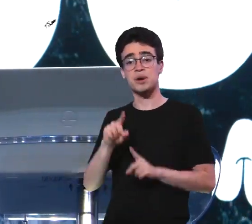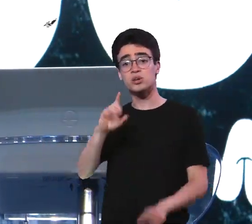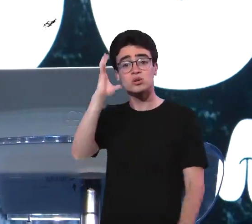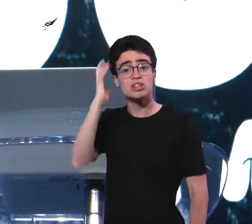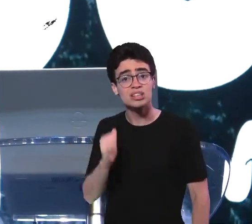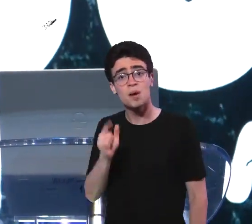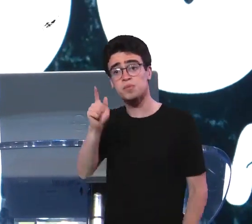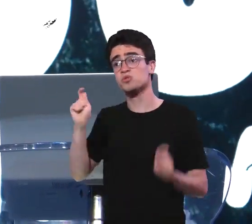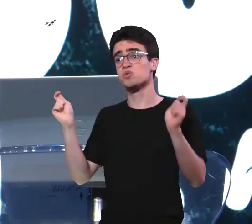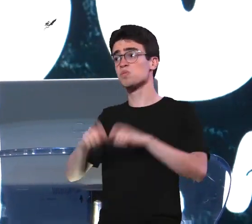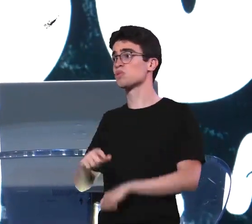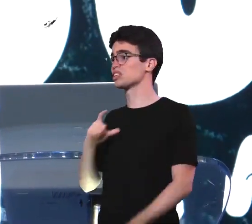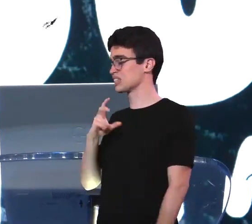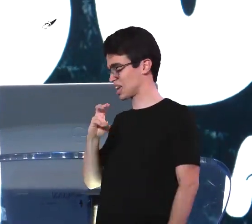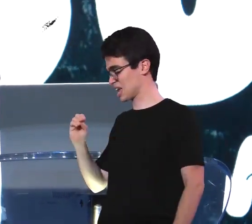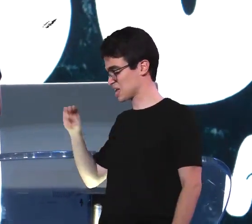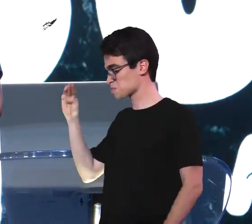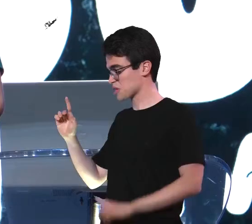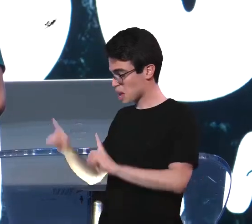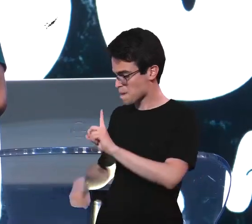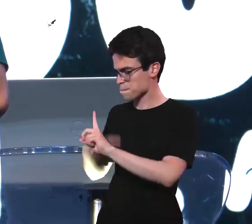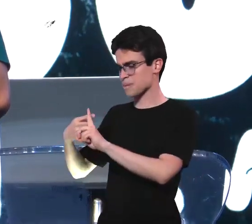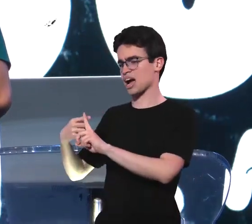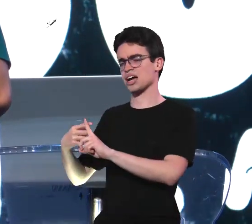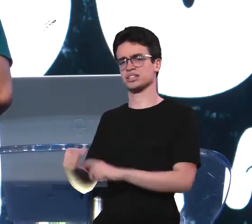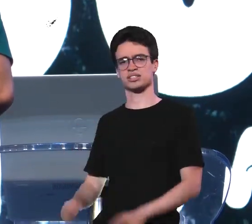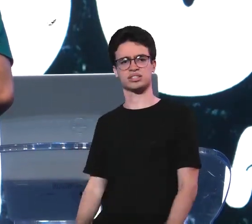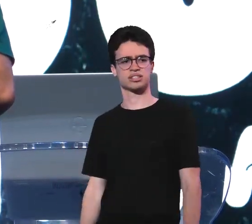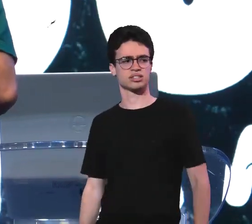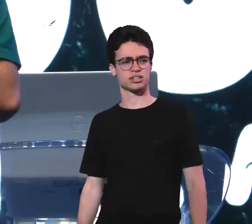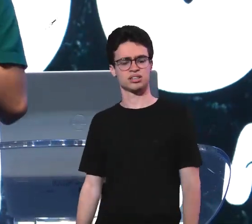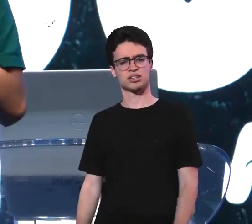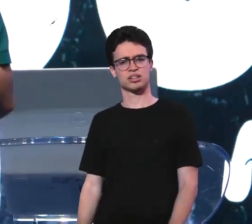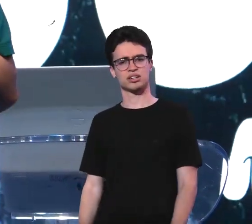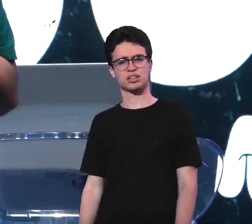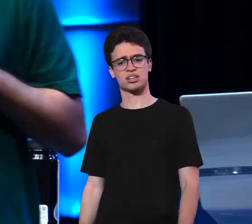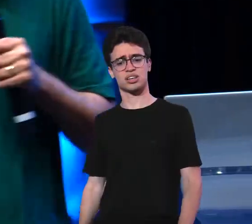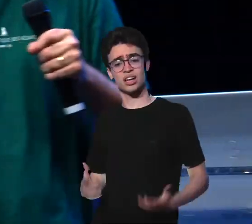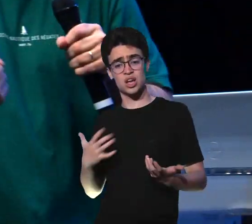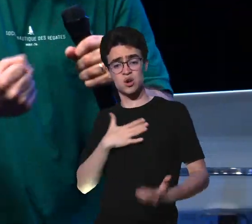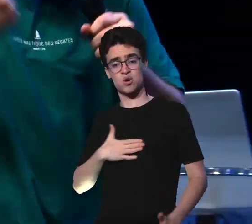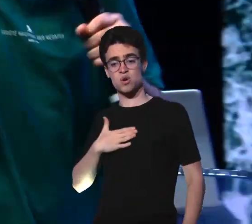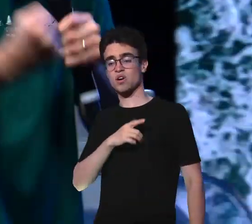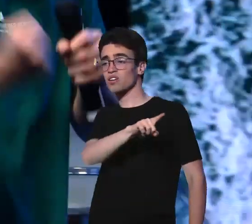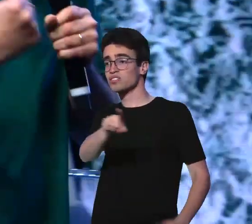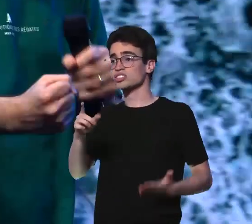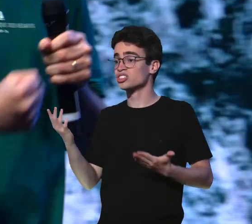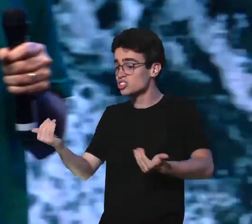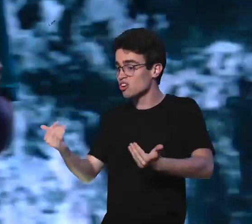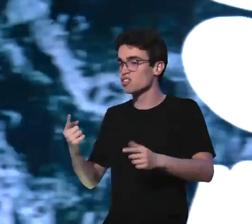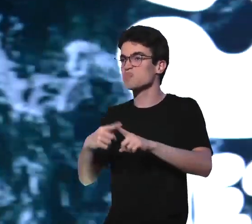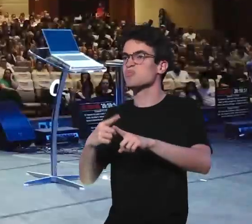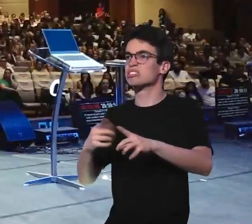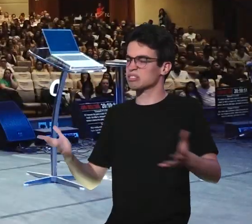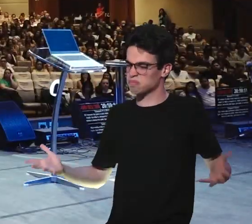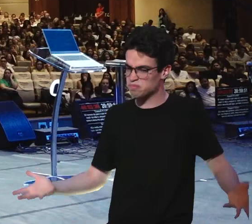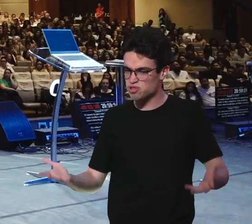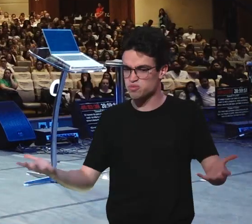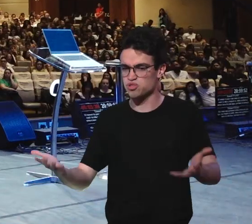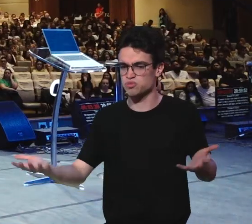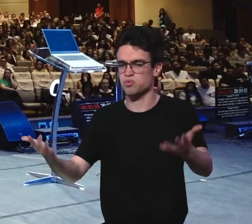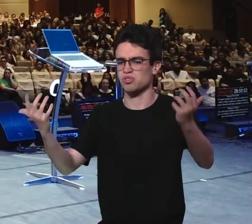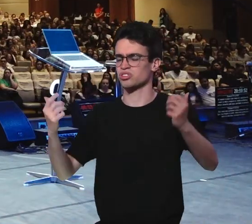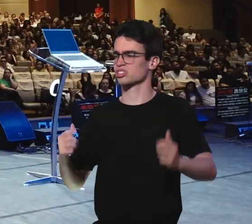você podia estar 500 metros a mais. E eu gosto dos mais jovens porque eles puxam.